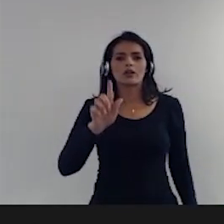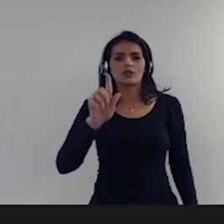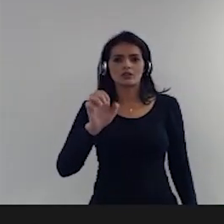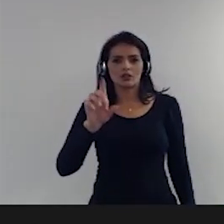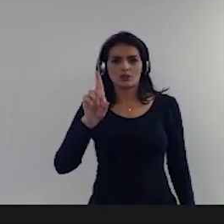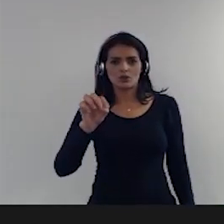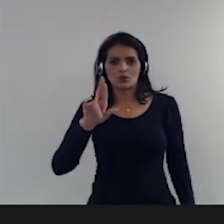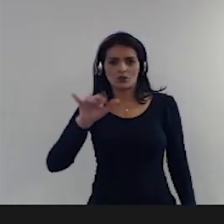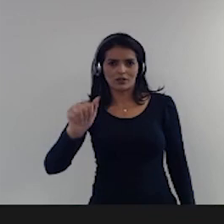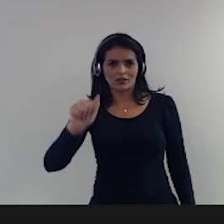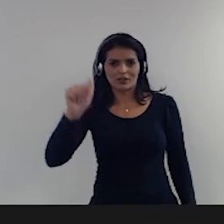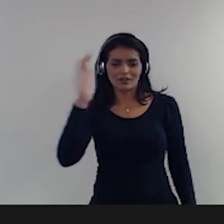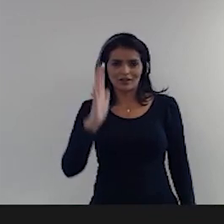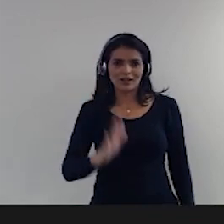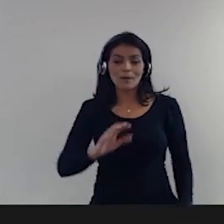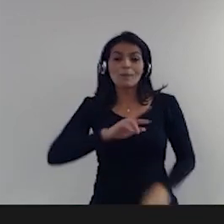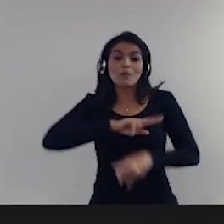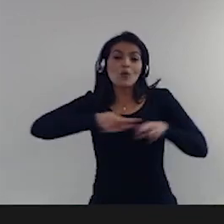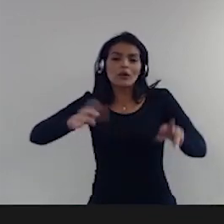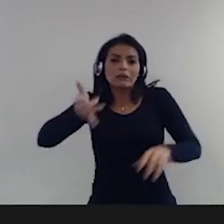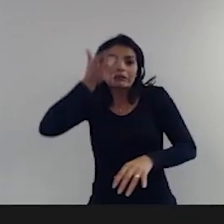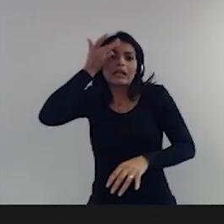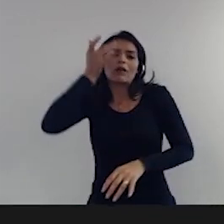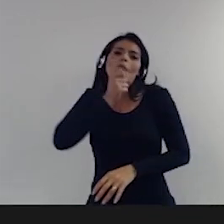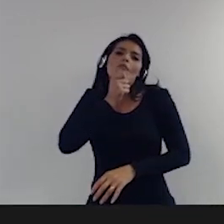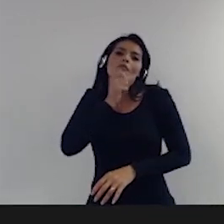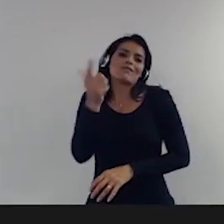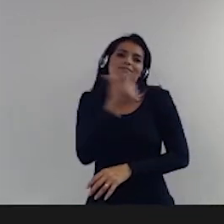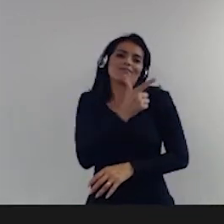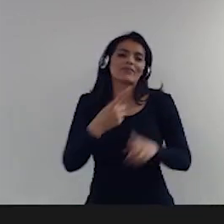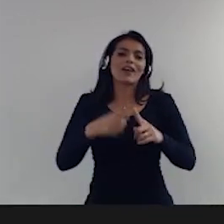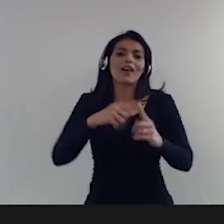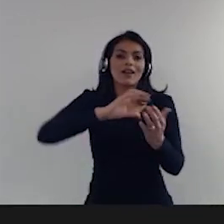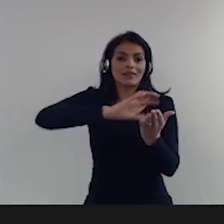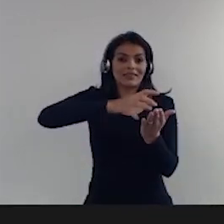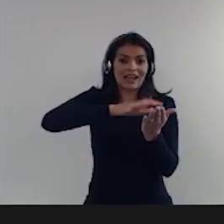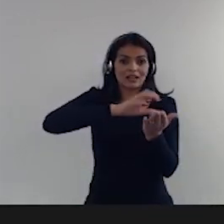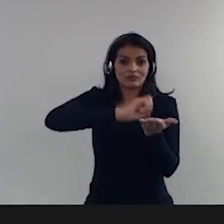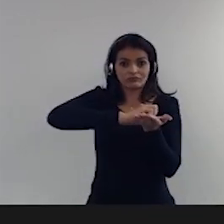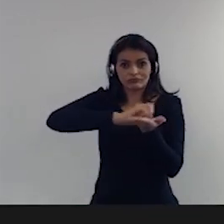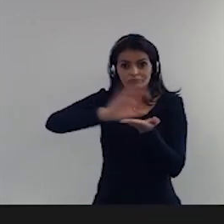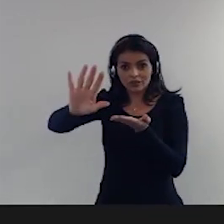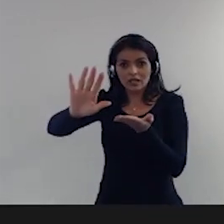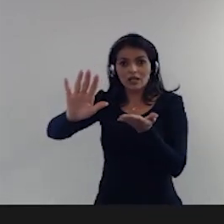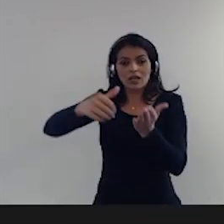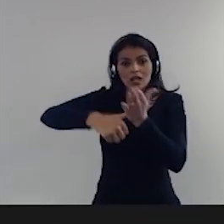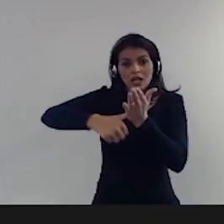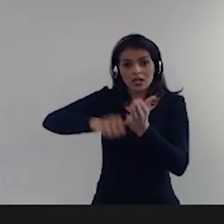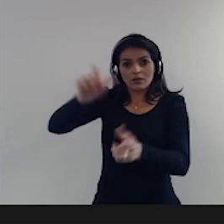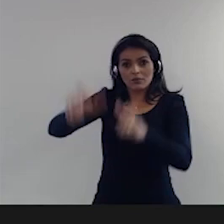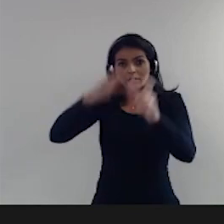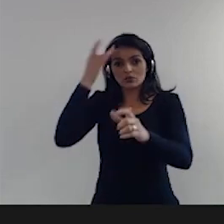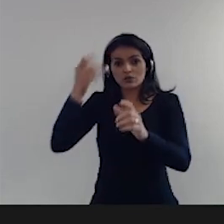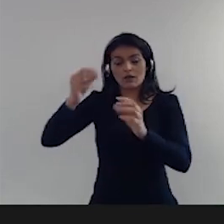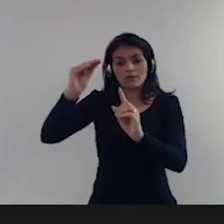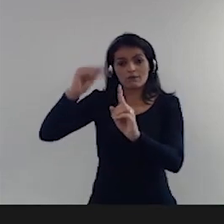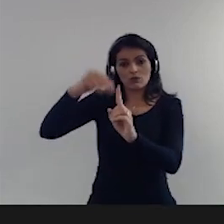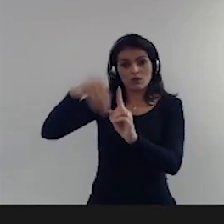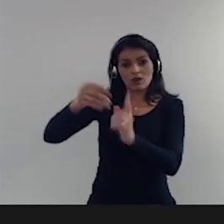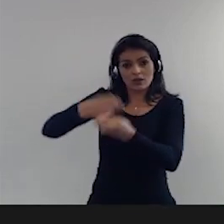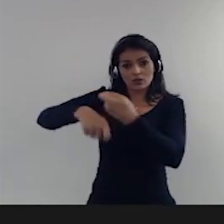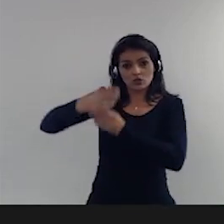são muitos, eu ainda não consegui decorar. Ela fala sobre envio de dados registrais das pessoas em estado de vulnerabilidade